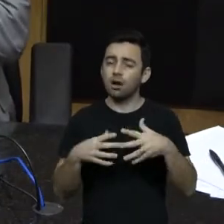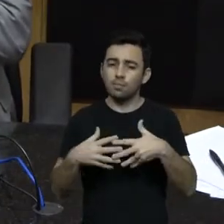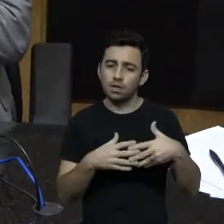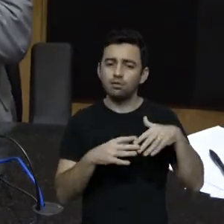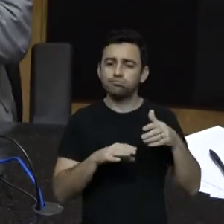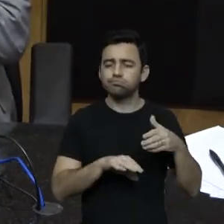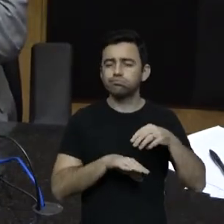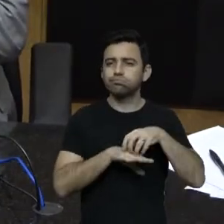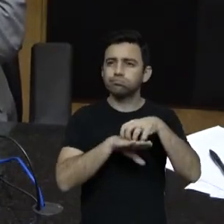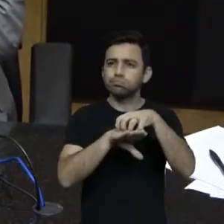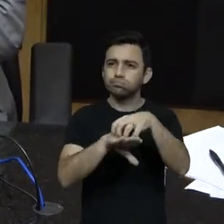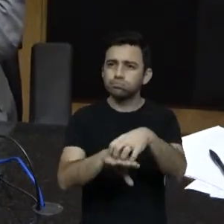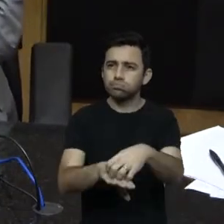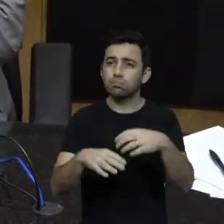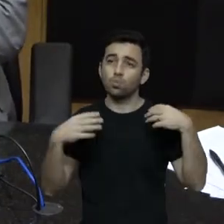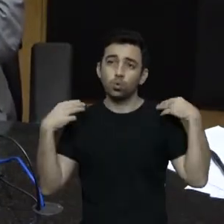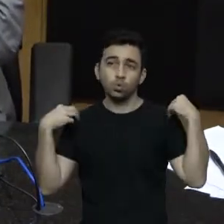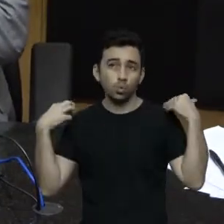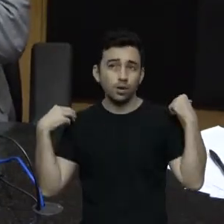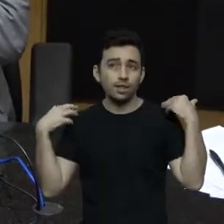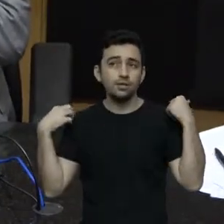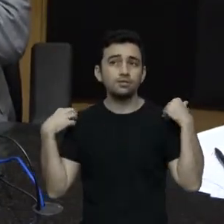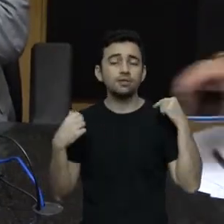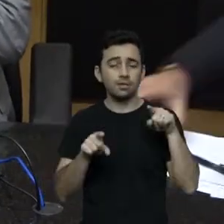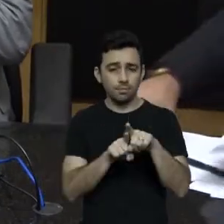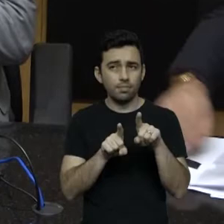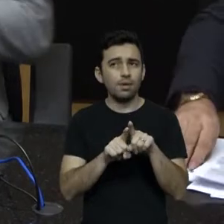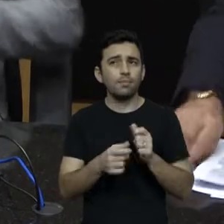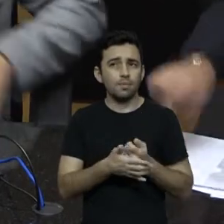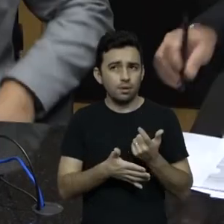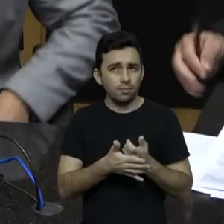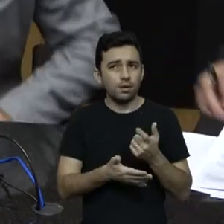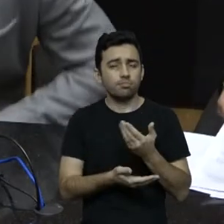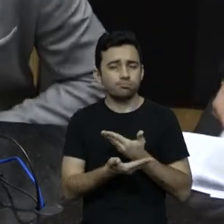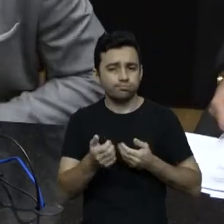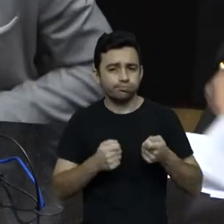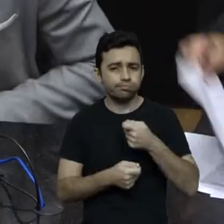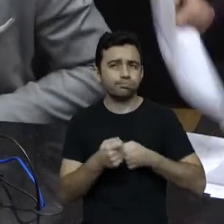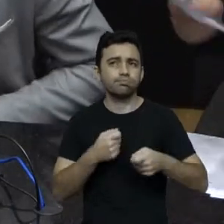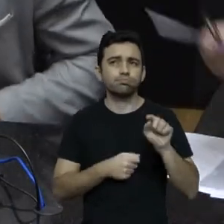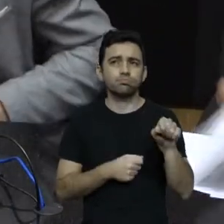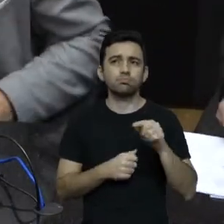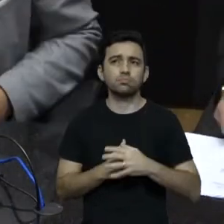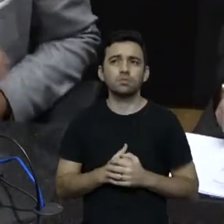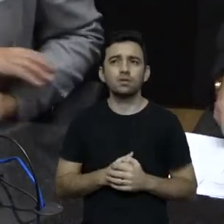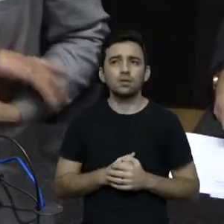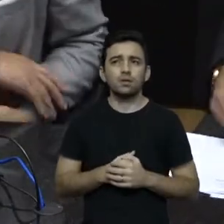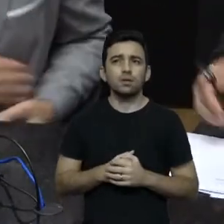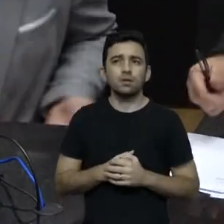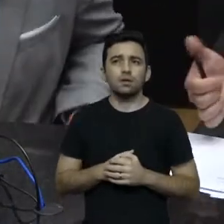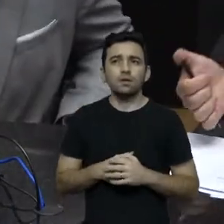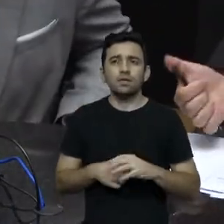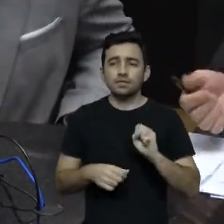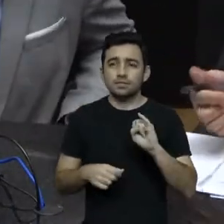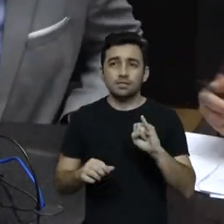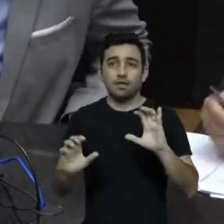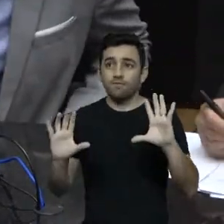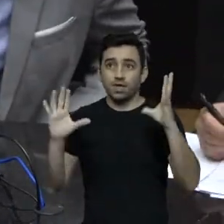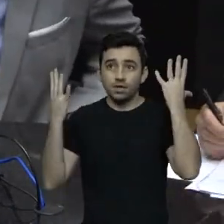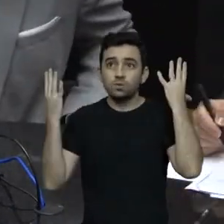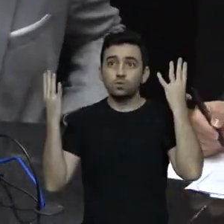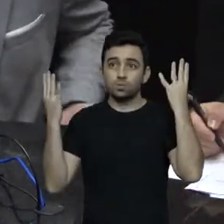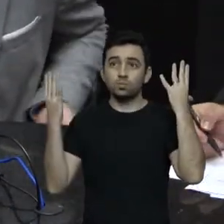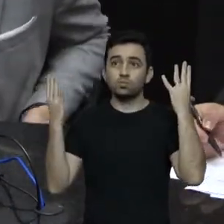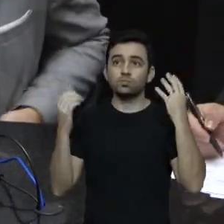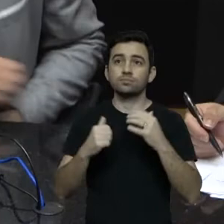o motorista daquele transporte ele também é remunerado e se vai ser um evento eventos